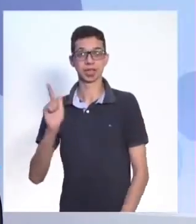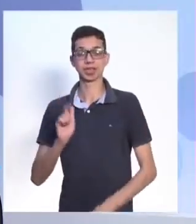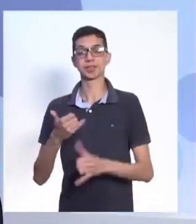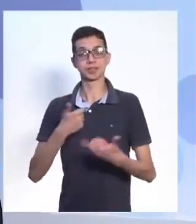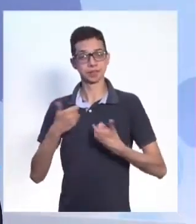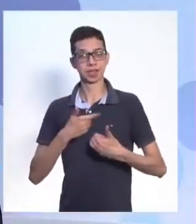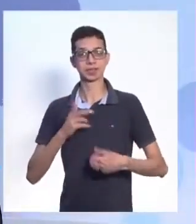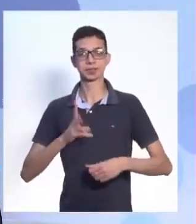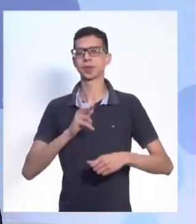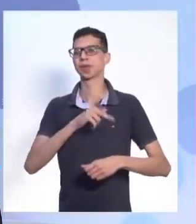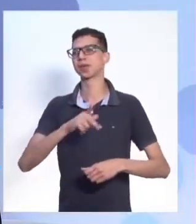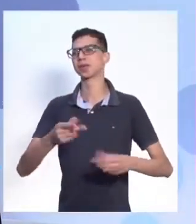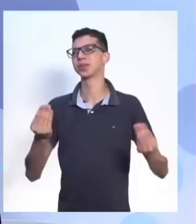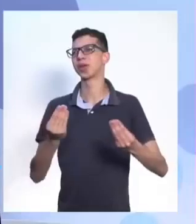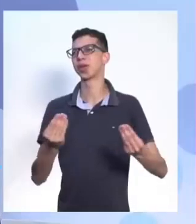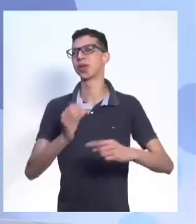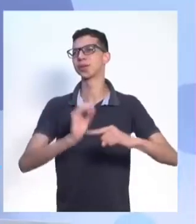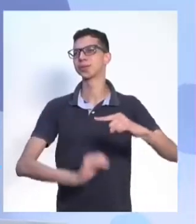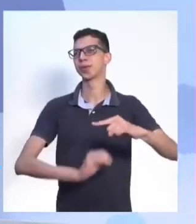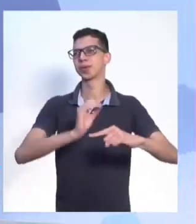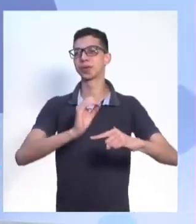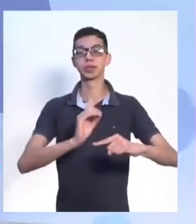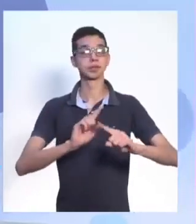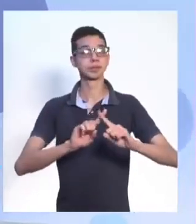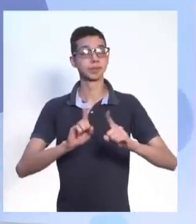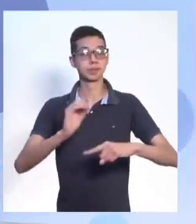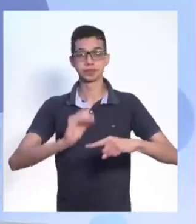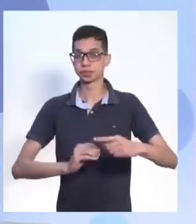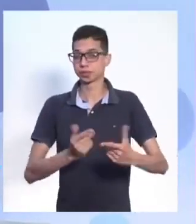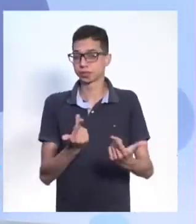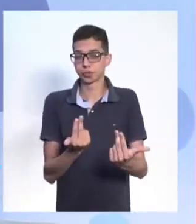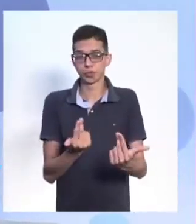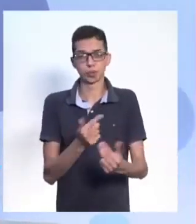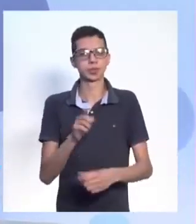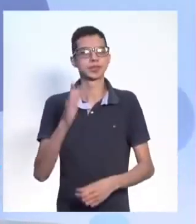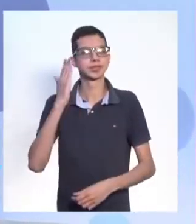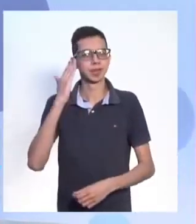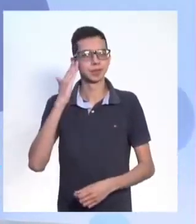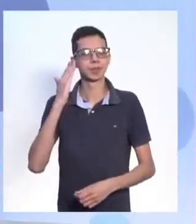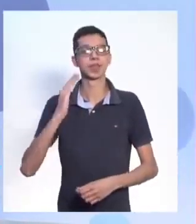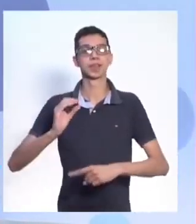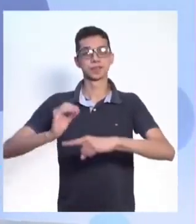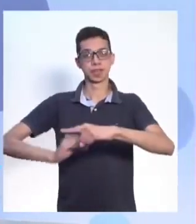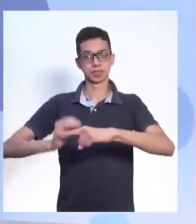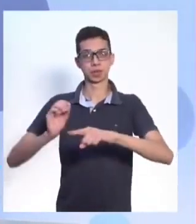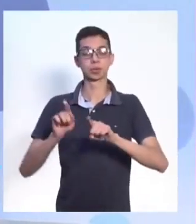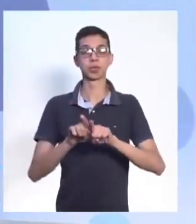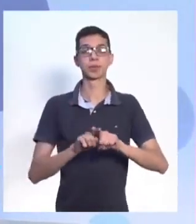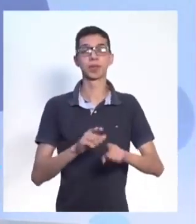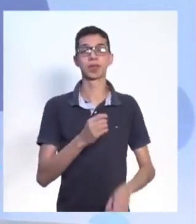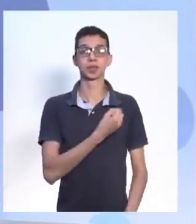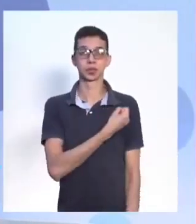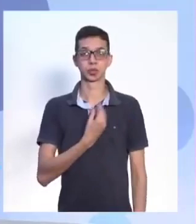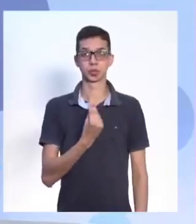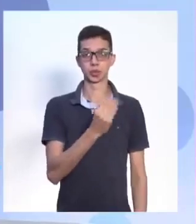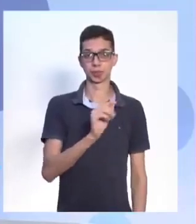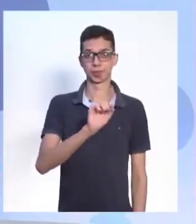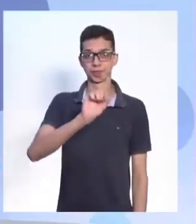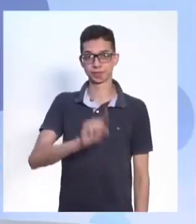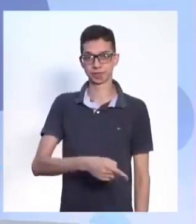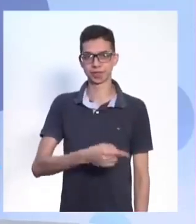quê. Gente, fração é um número como o outro qualquer. Saber fazer essa transição entre a fração e o decimal é uma questão assim,